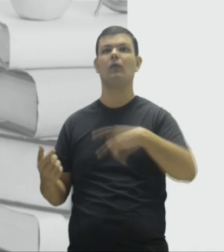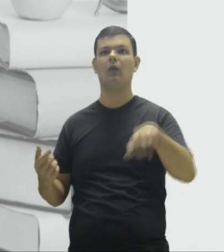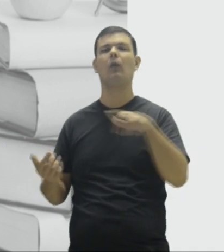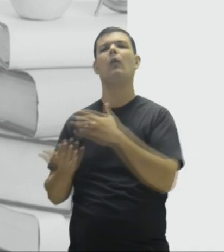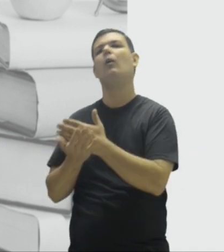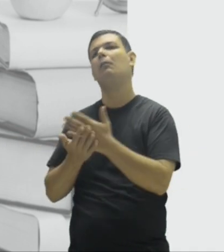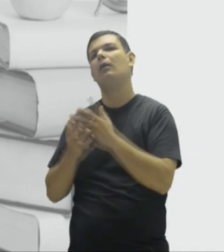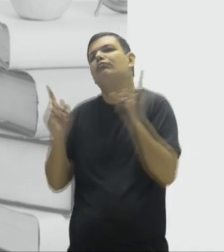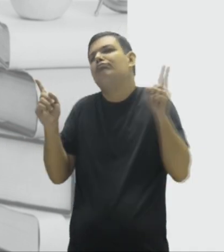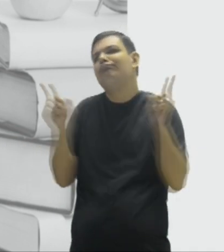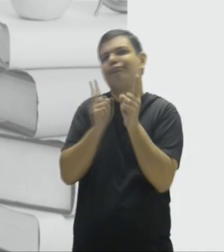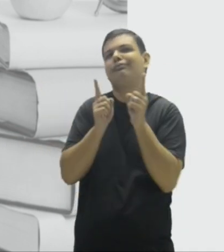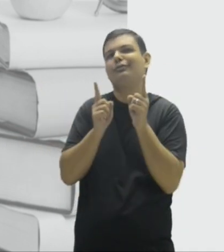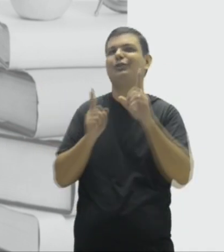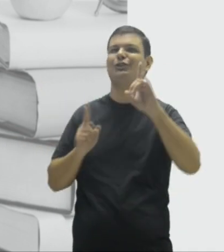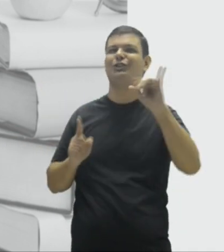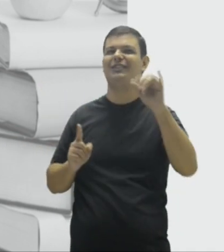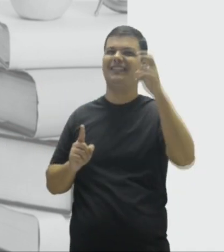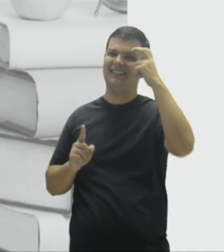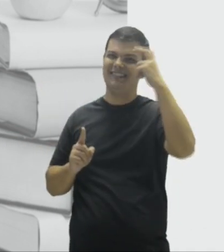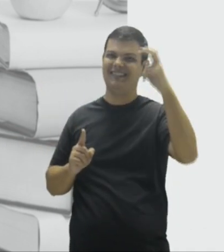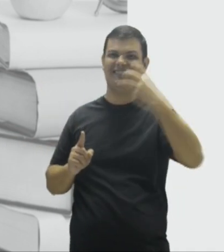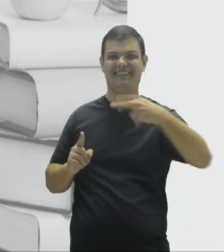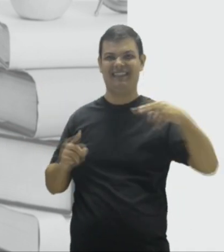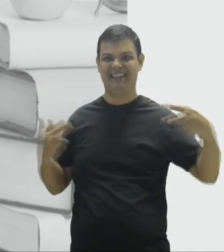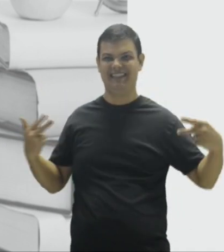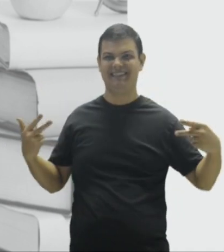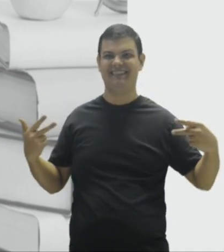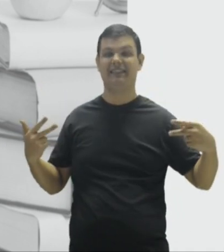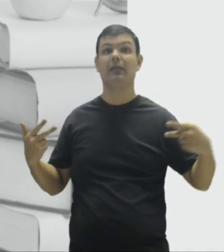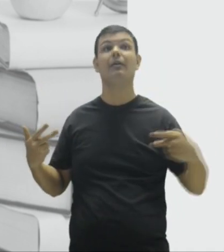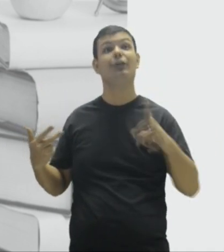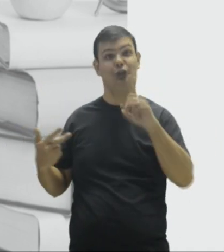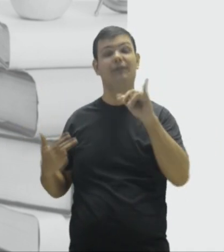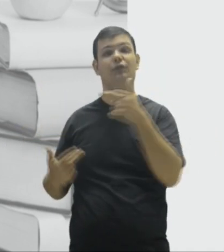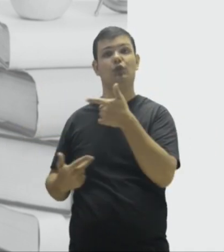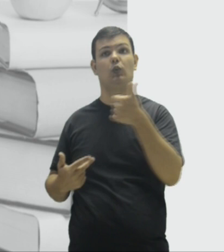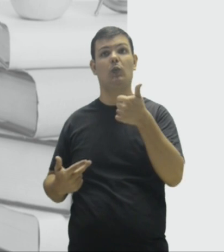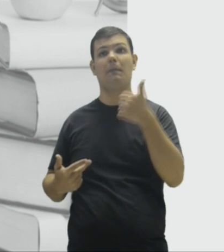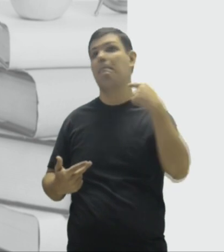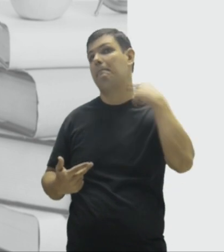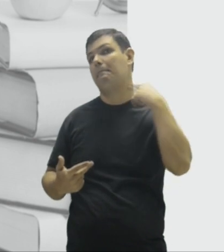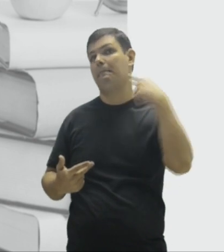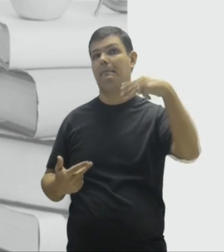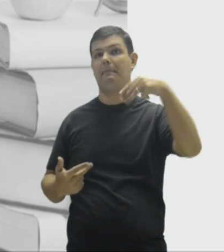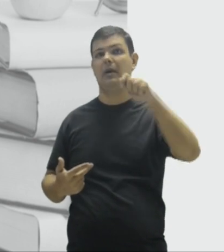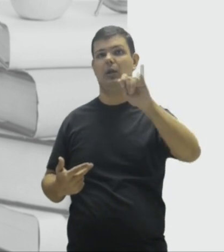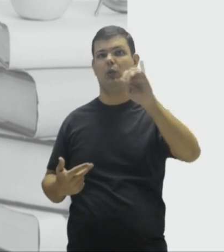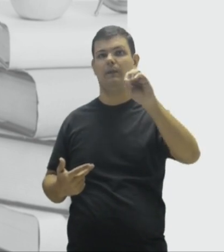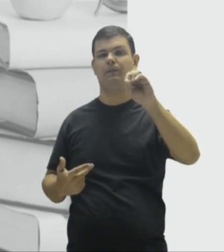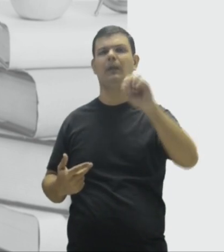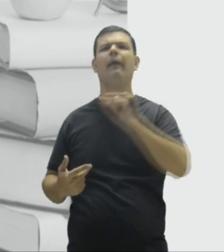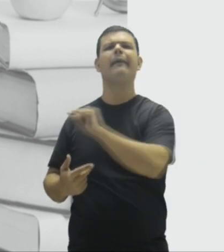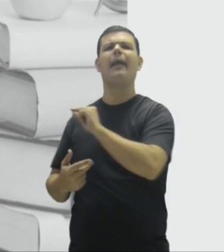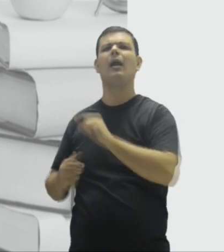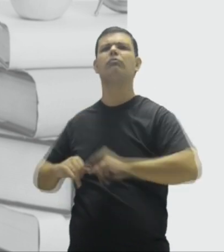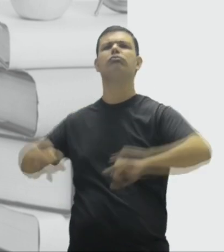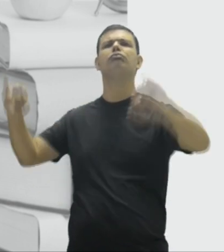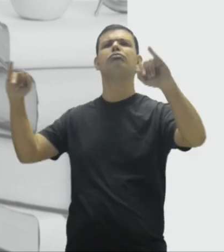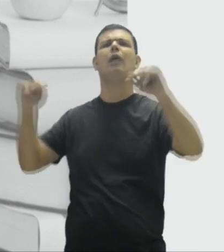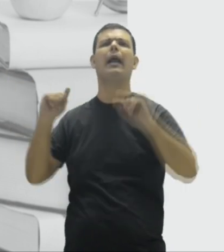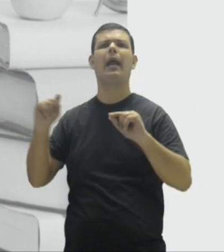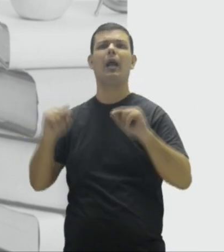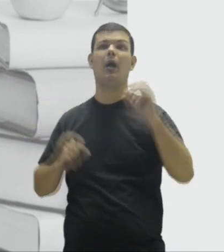Dia Mundial da Diversidade, certo? Que é comemorado no dia 21 de maio. Quem proclamou isso foi